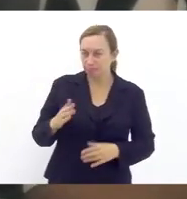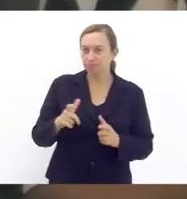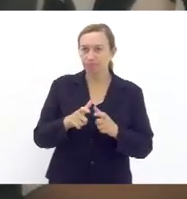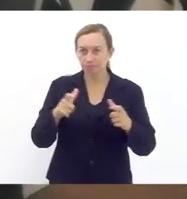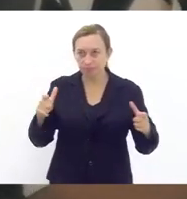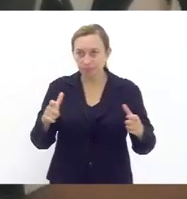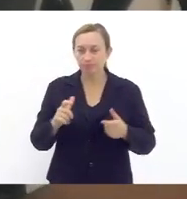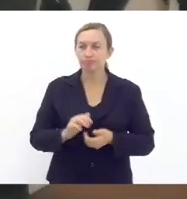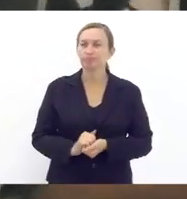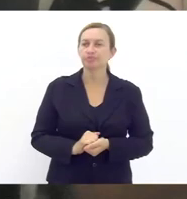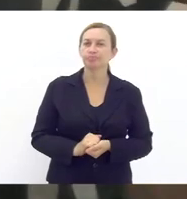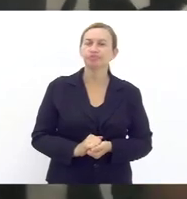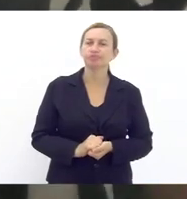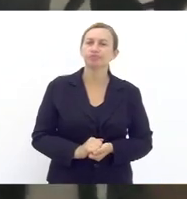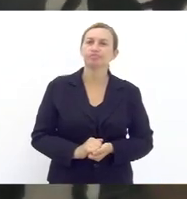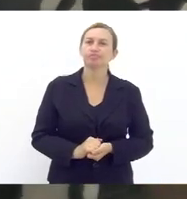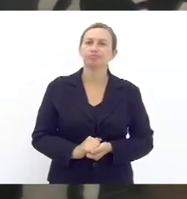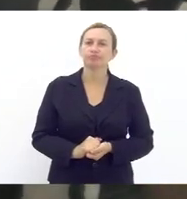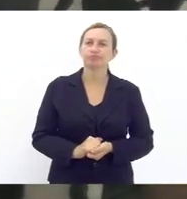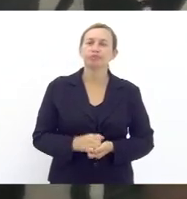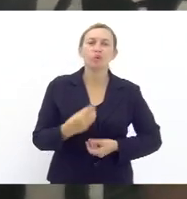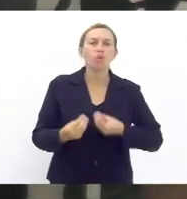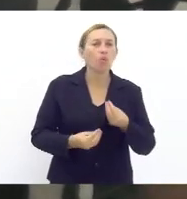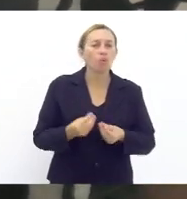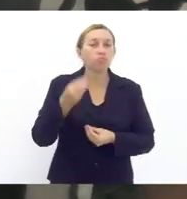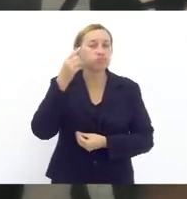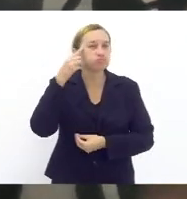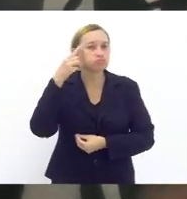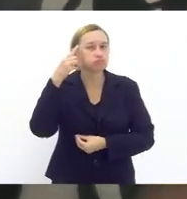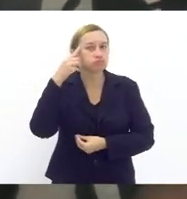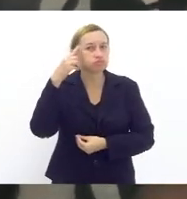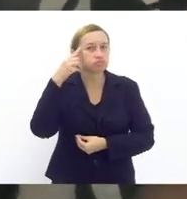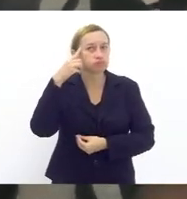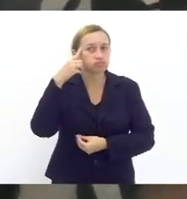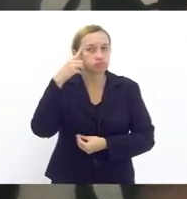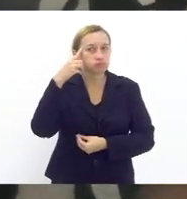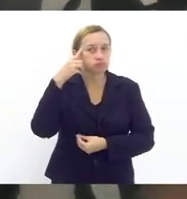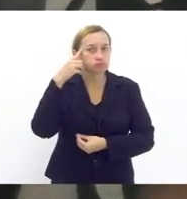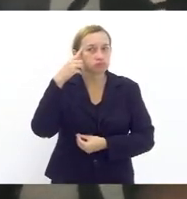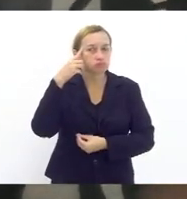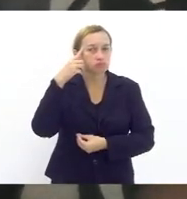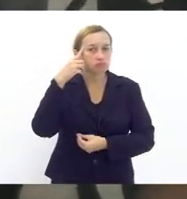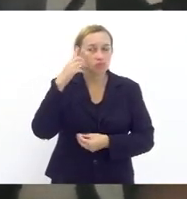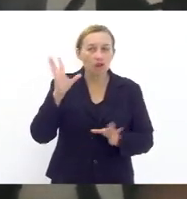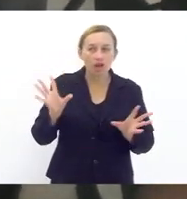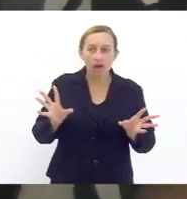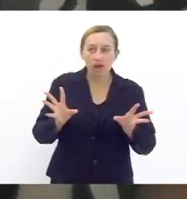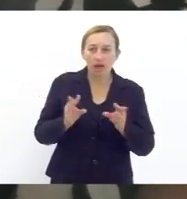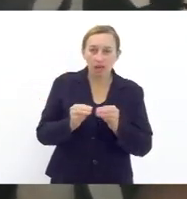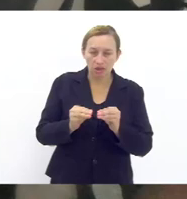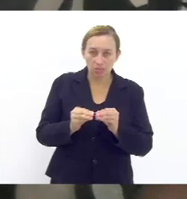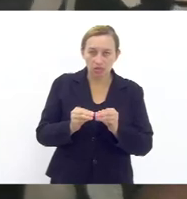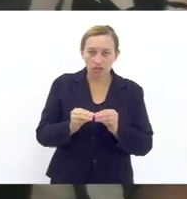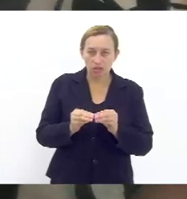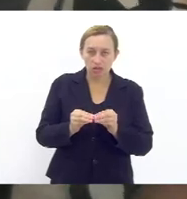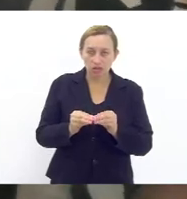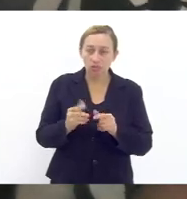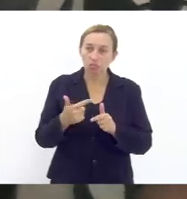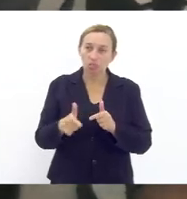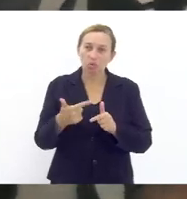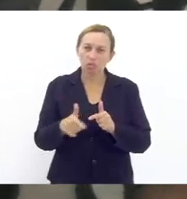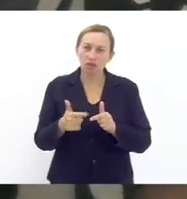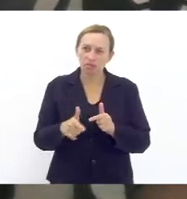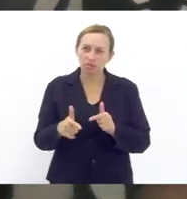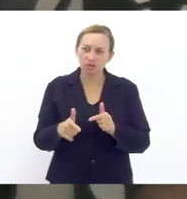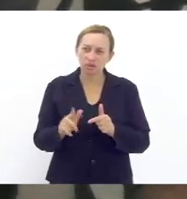nessa construtora que a gente tem de como que a gente pensa essa lógica da redução de danos não como contraposição abstinência não como um processo